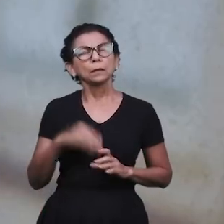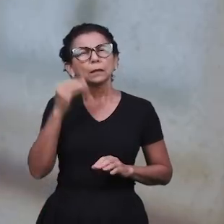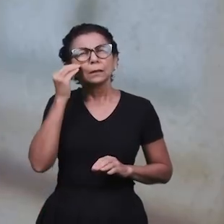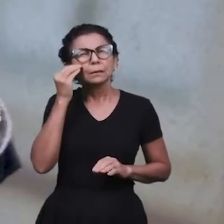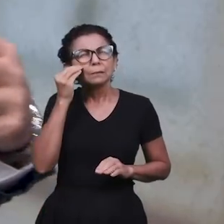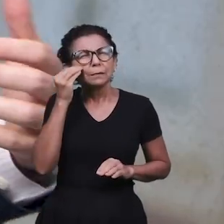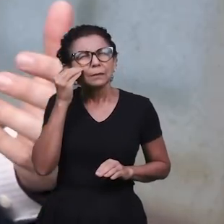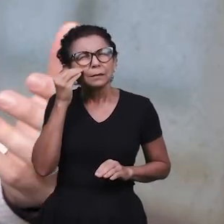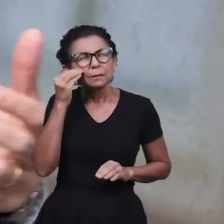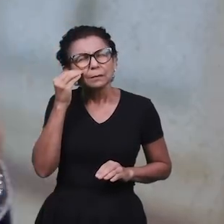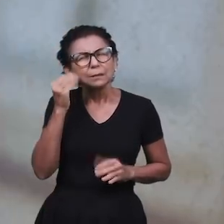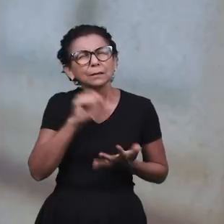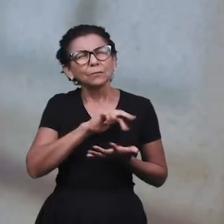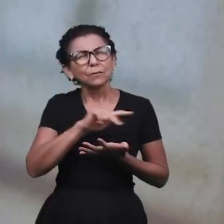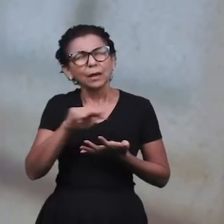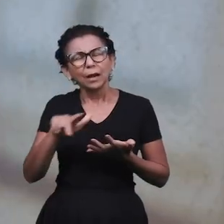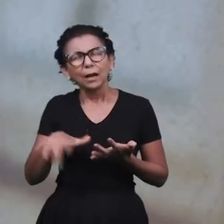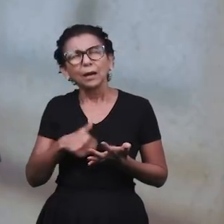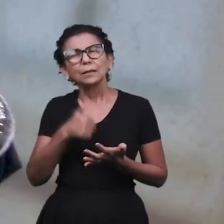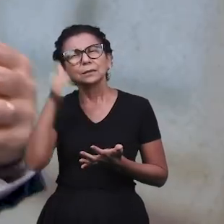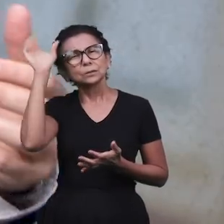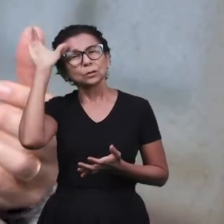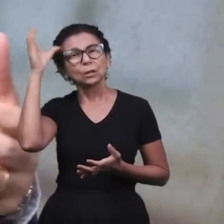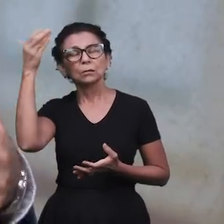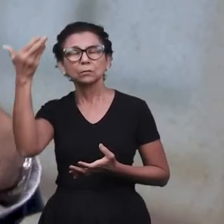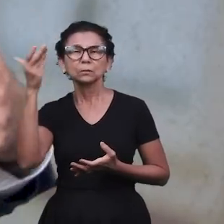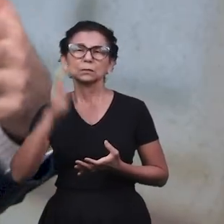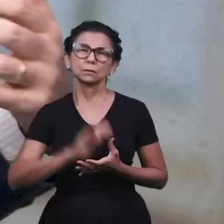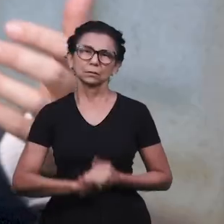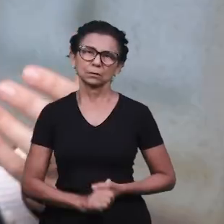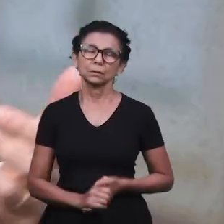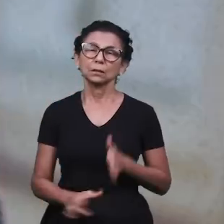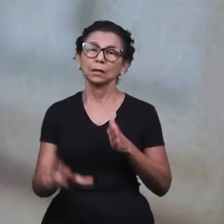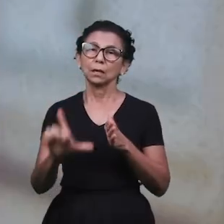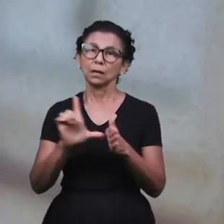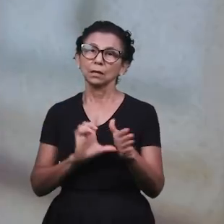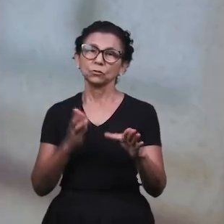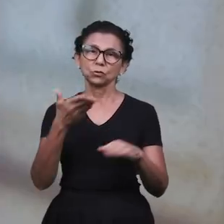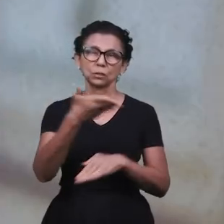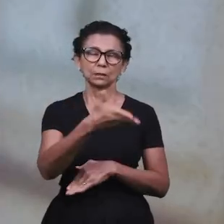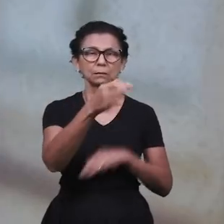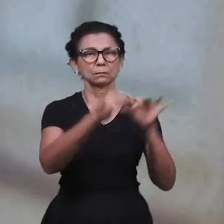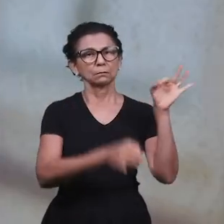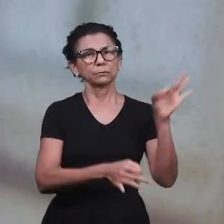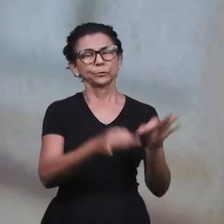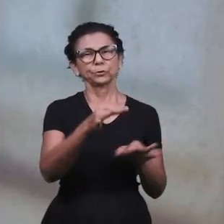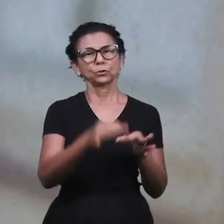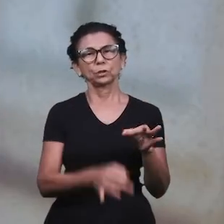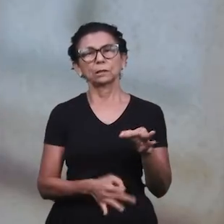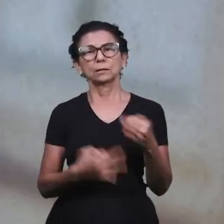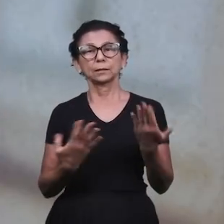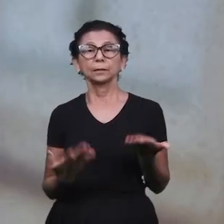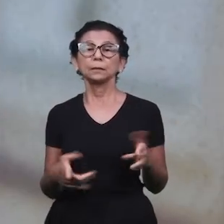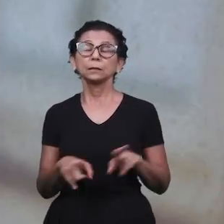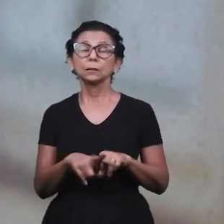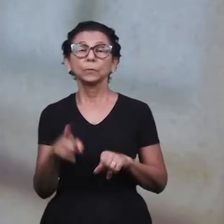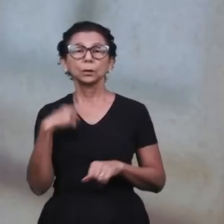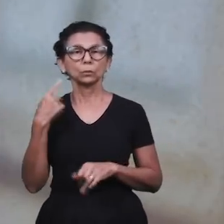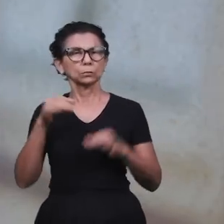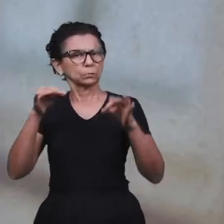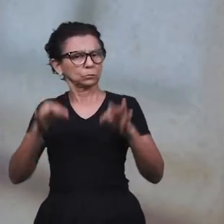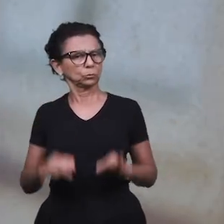essas instâncias administrativas de consumidor antes de levar um assunto ao judiciário. e também sermos